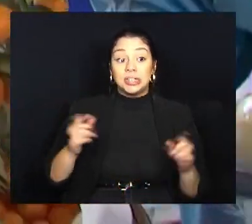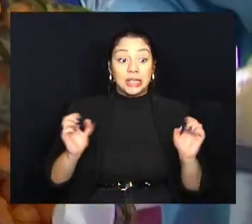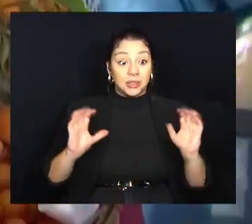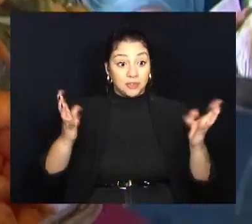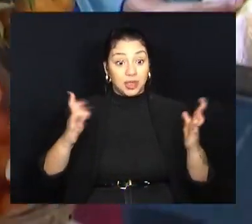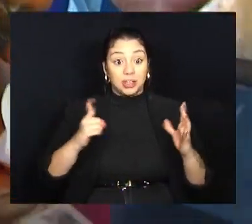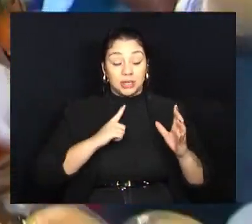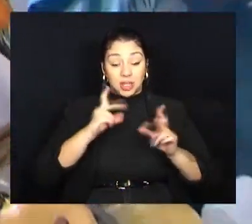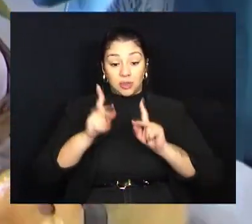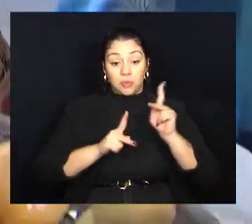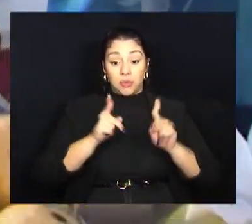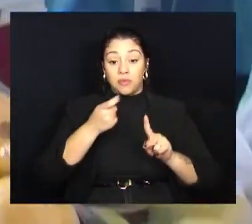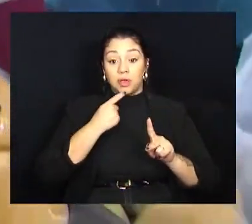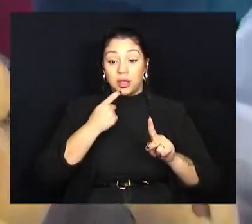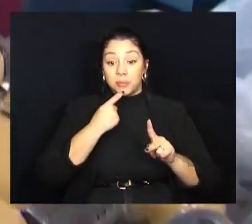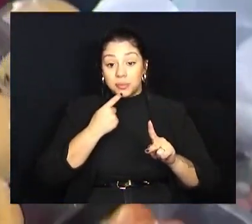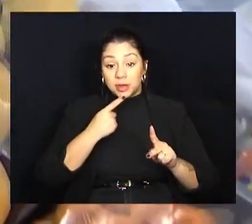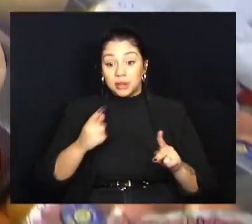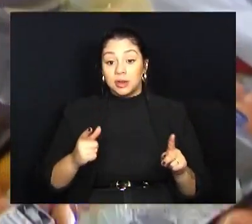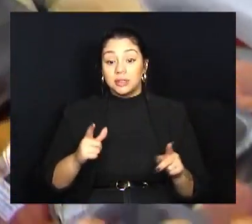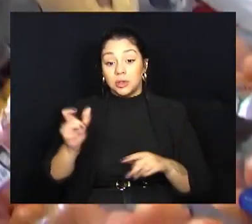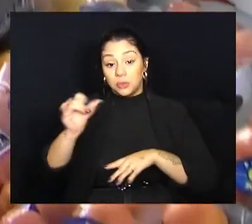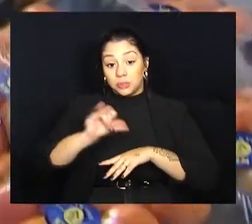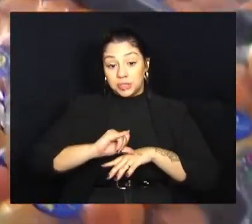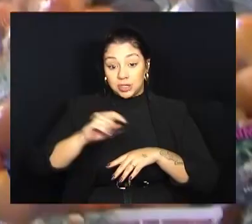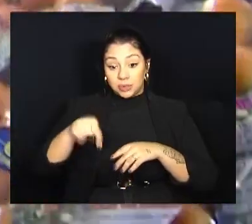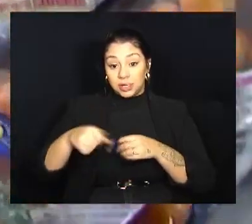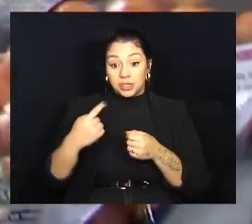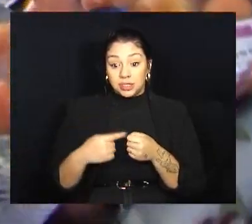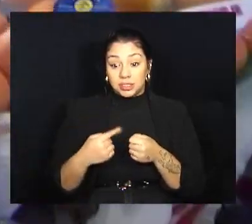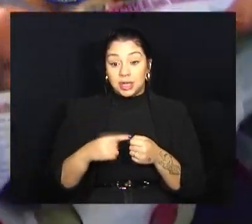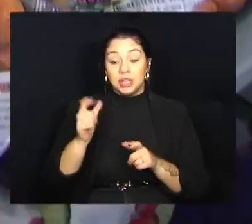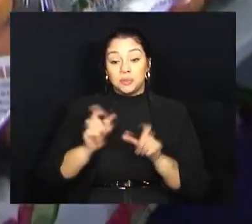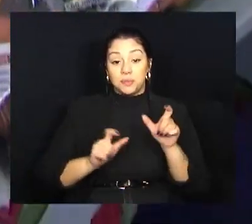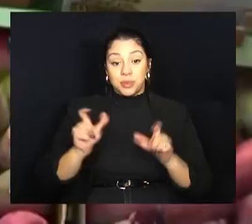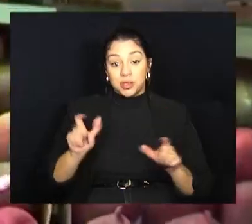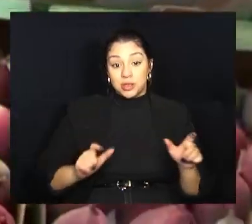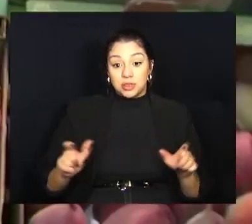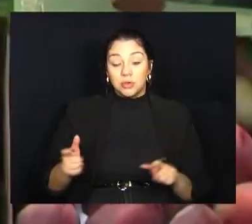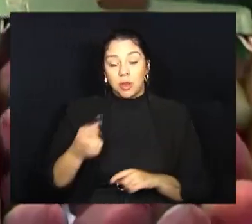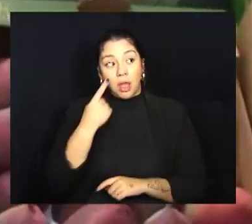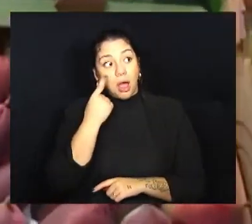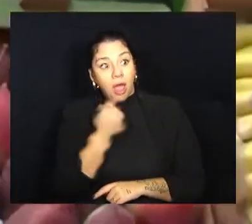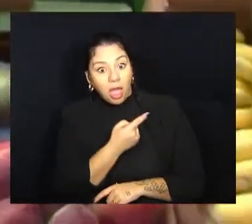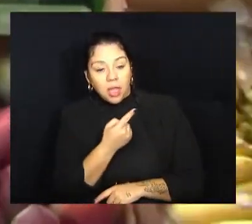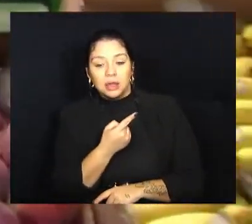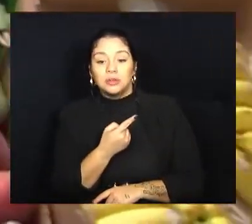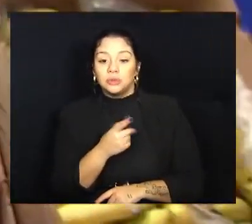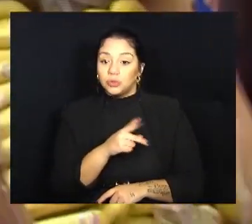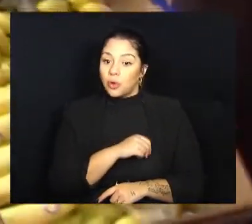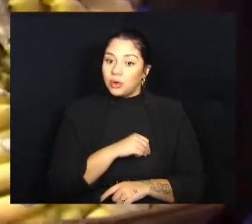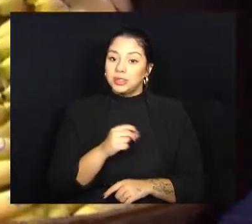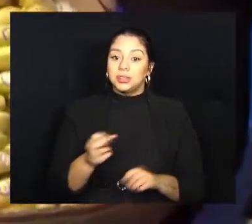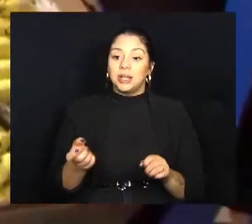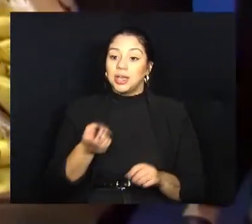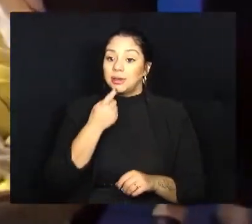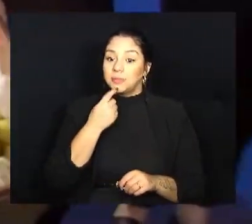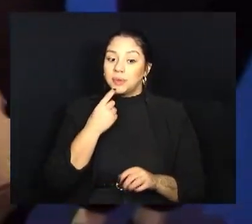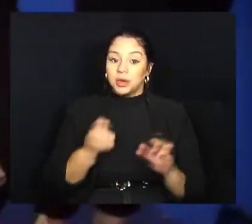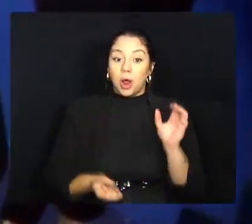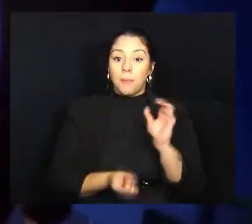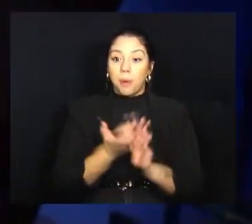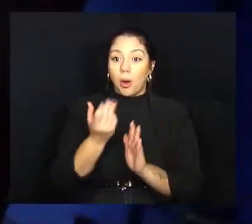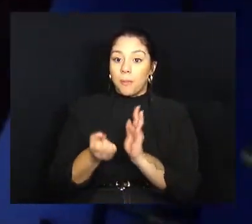aqui é o centro de Campinas, centro da cidade. Então as pessoas passam, vão olhar o quanto Campinas produz e não